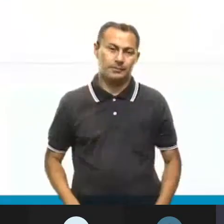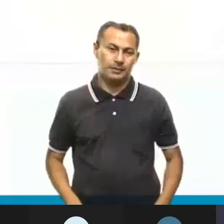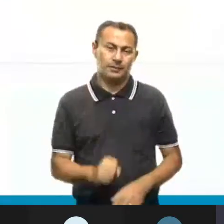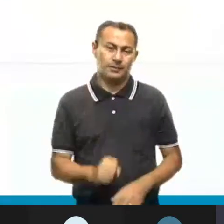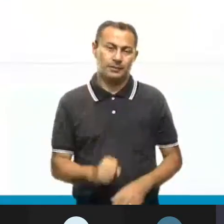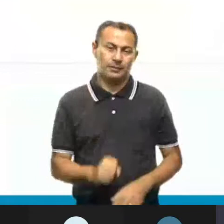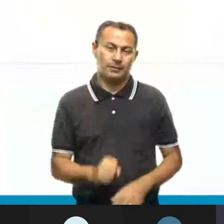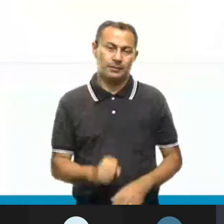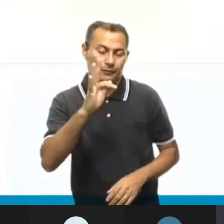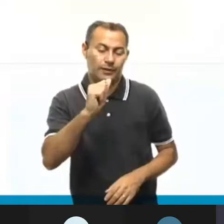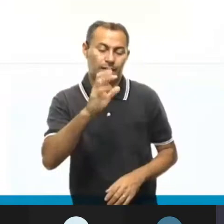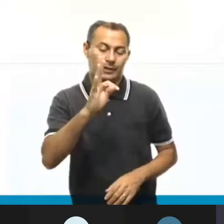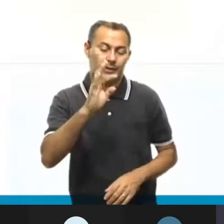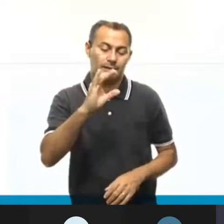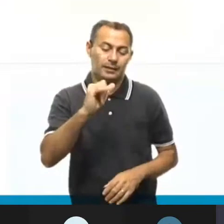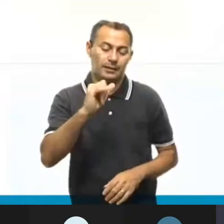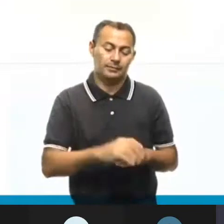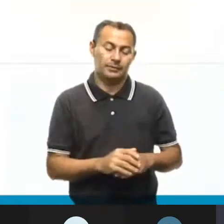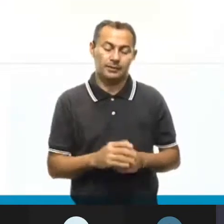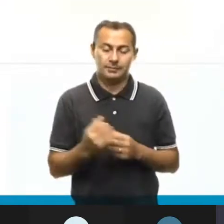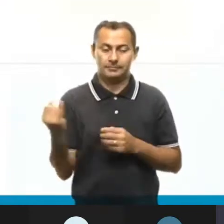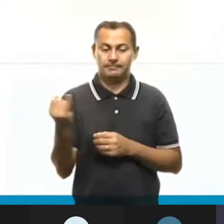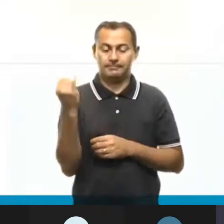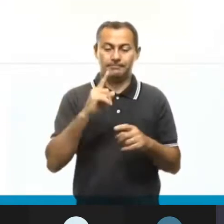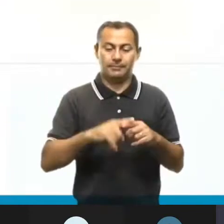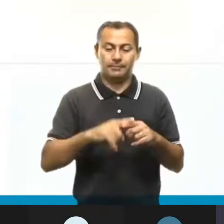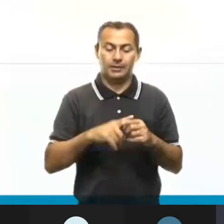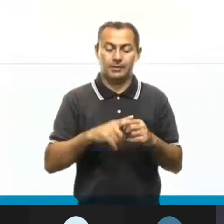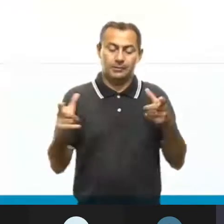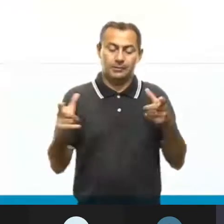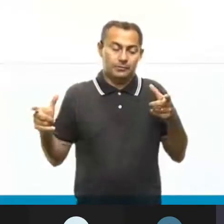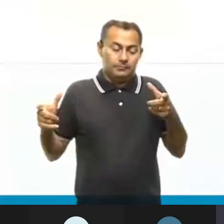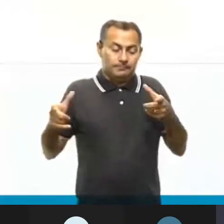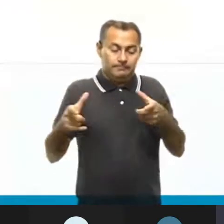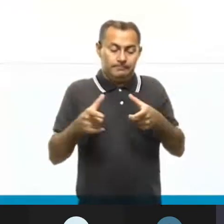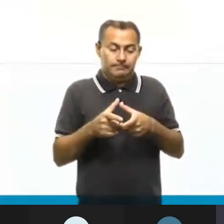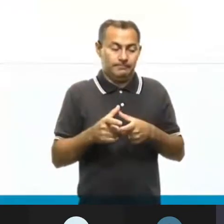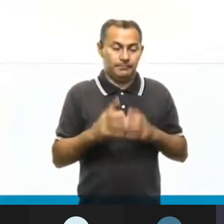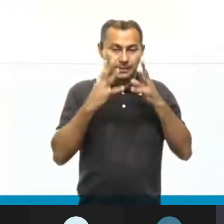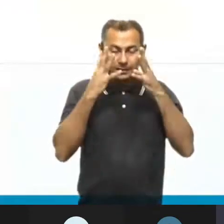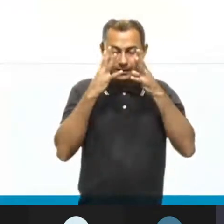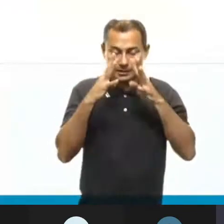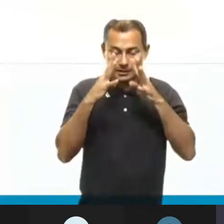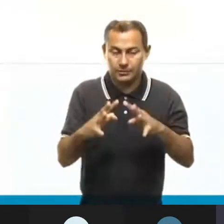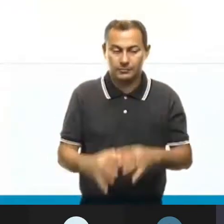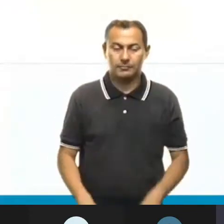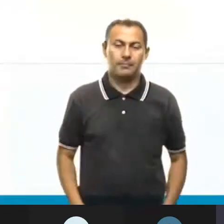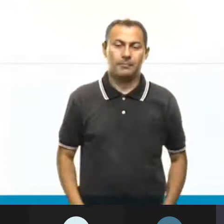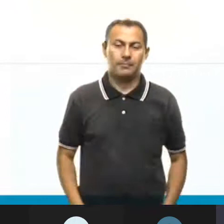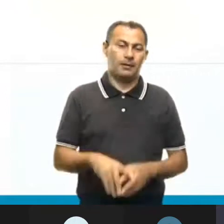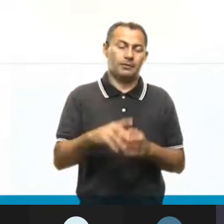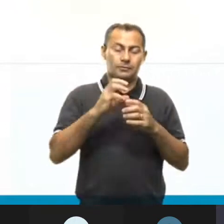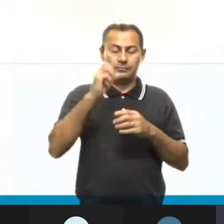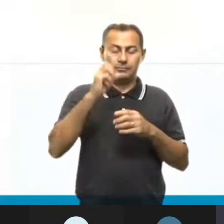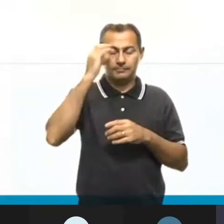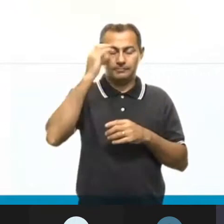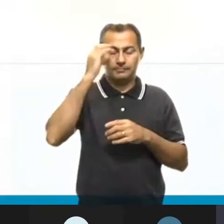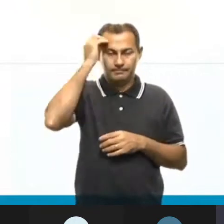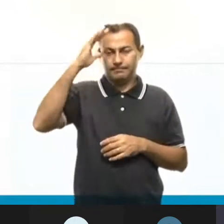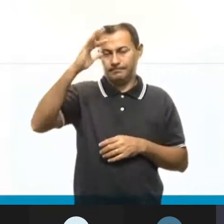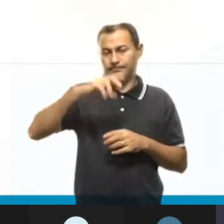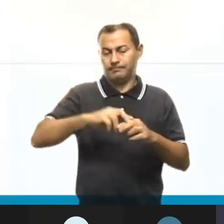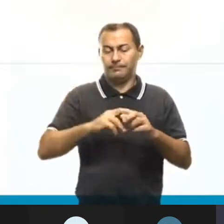O surfactante, ele é extremamente importante porque ele diminui a tensão